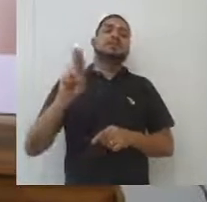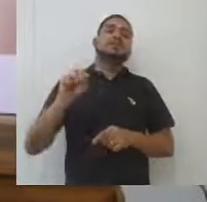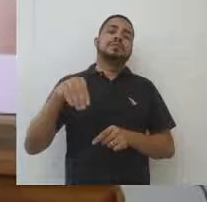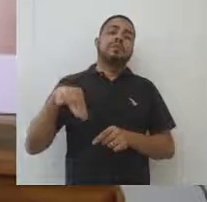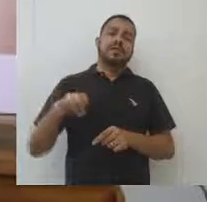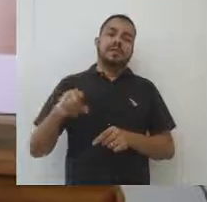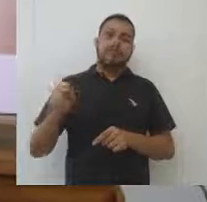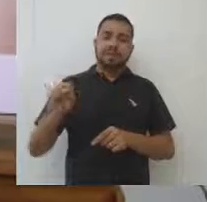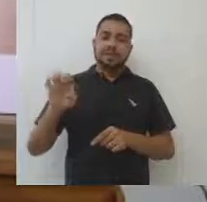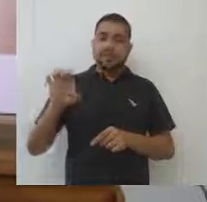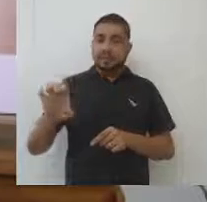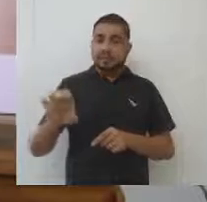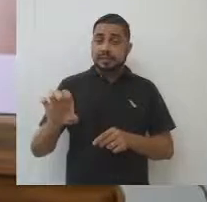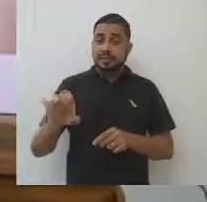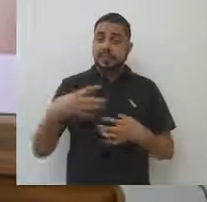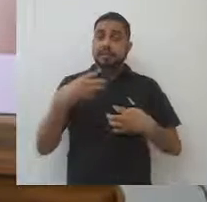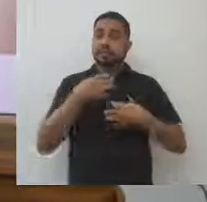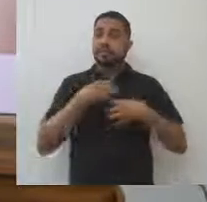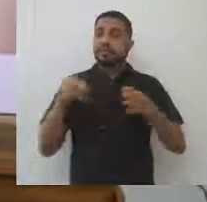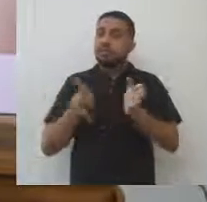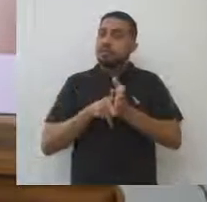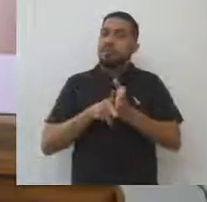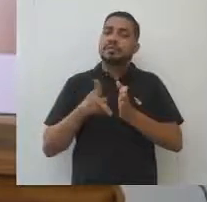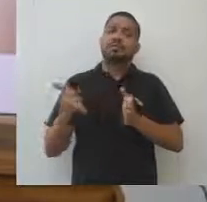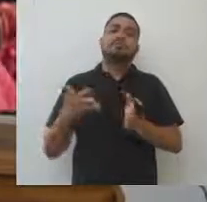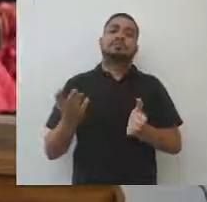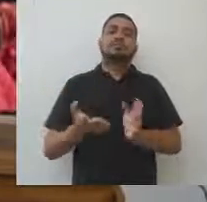justamente o estilo dele de dança.